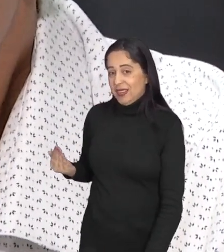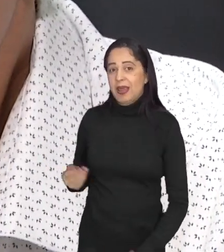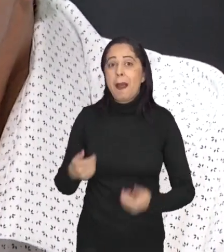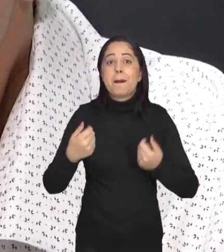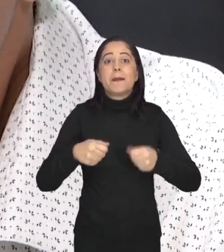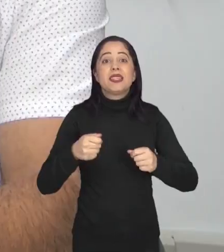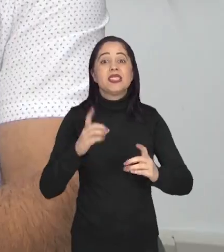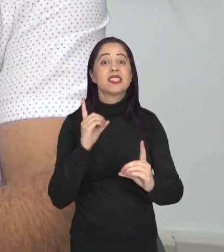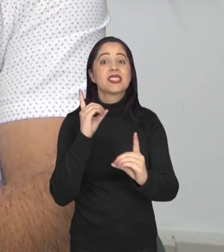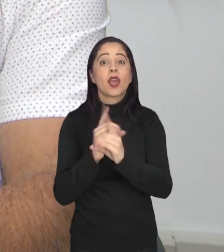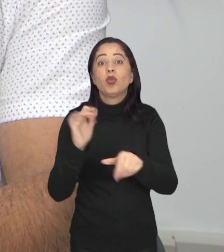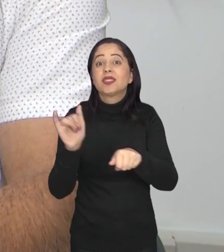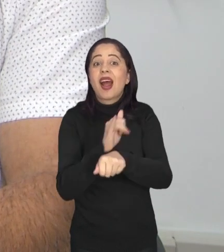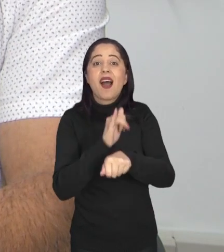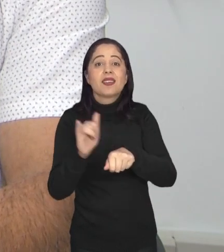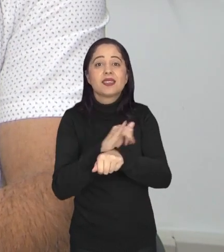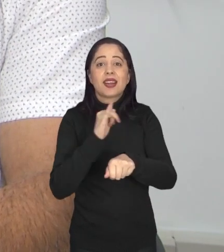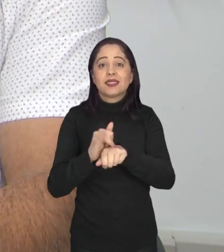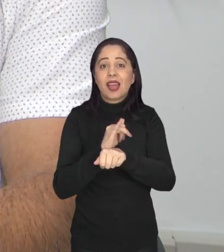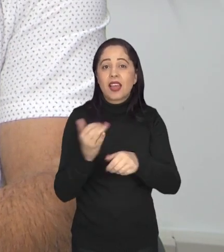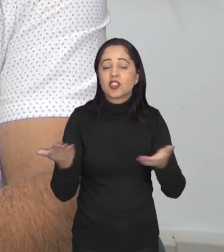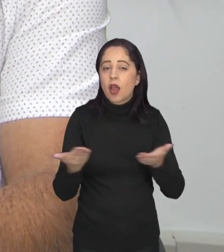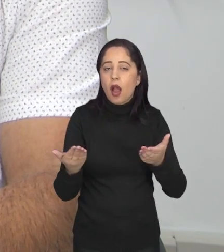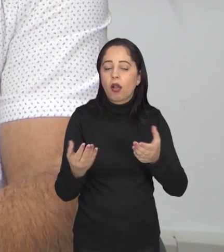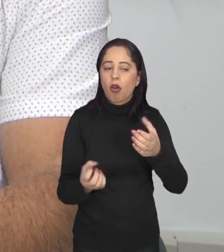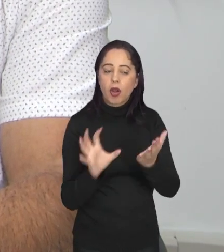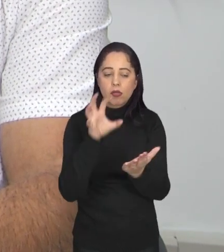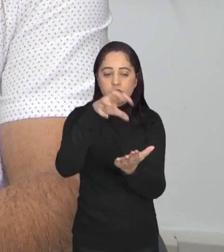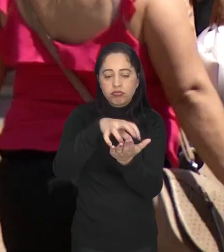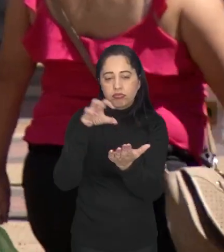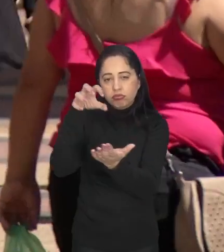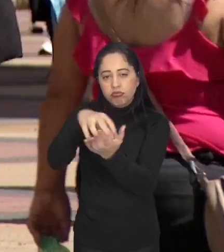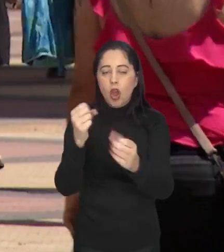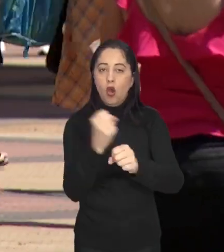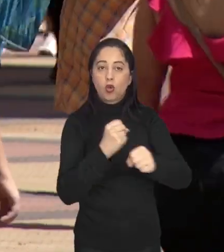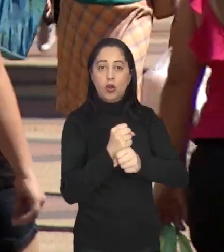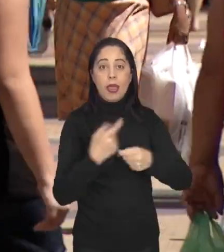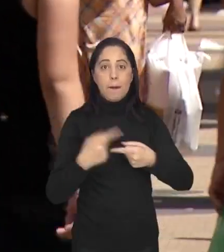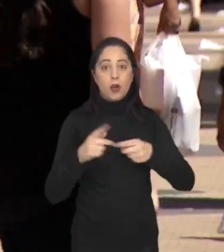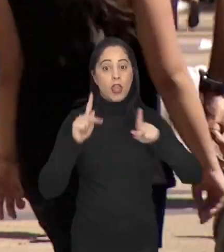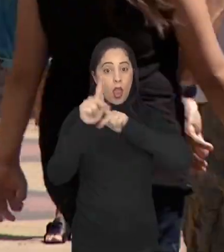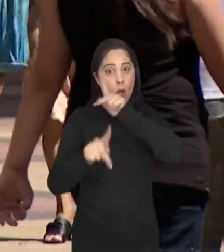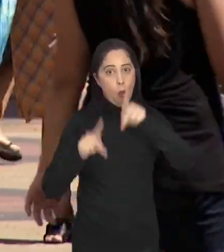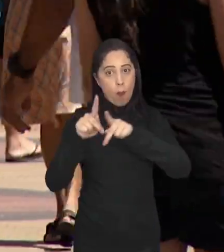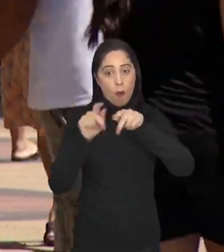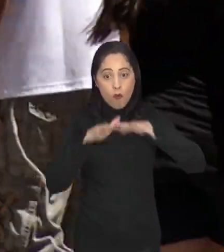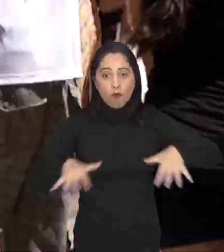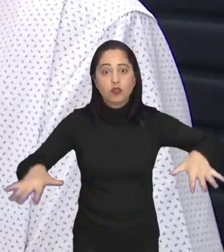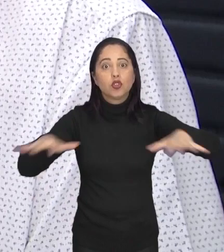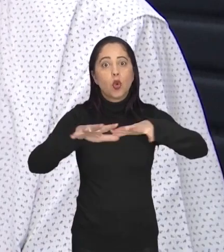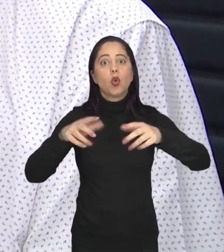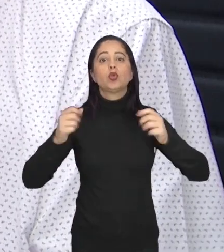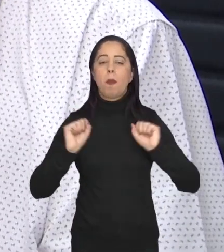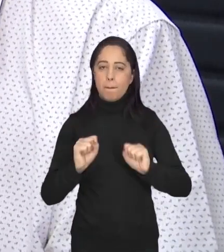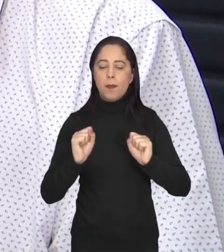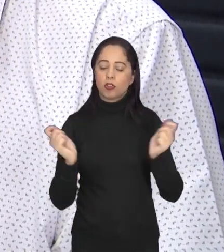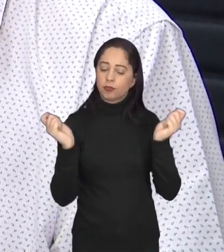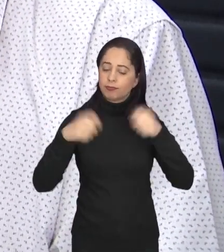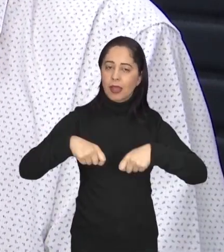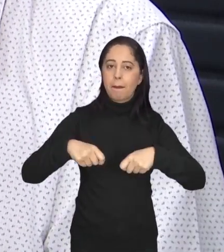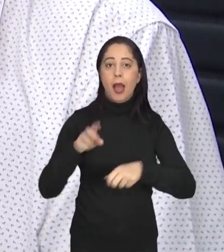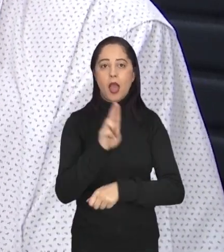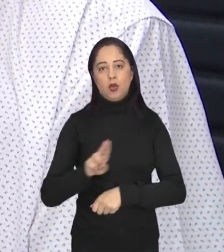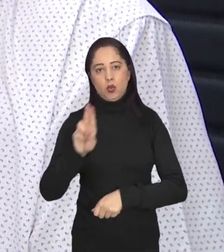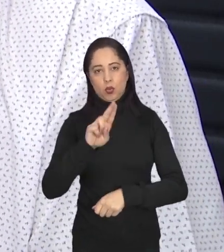uma maneira de viabilizar a implantação dessas novas unidades para que toda a população possa se beneficiar. A nossa intenção